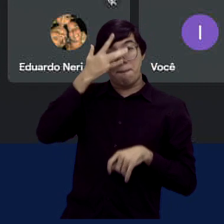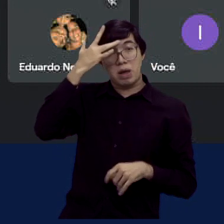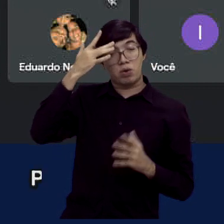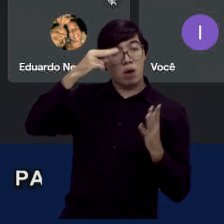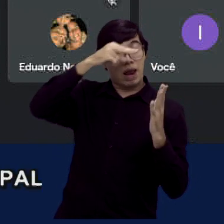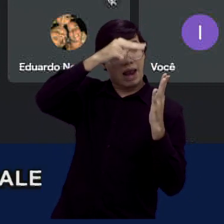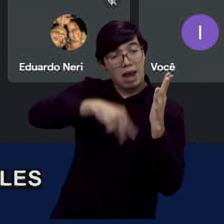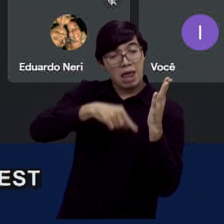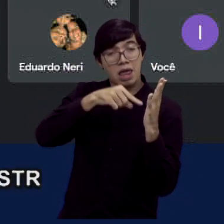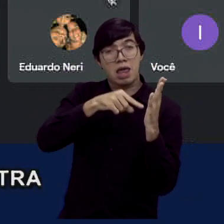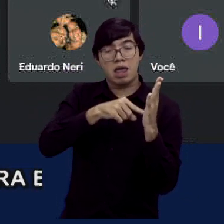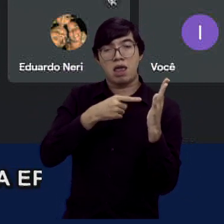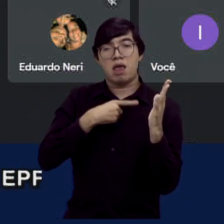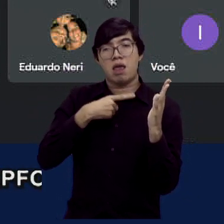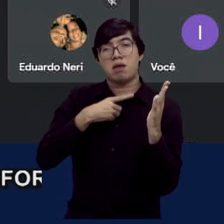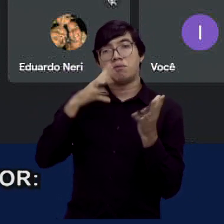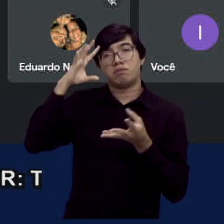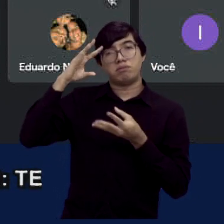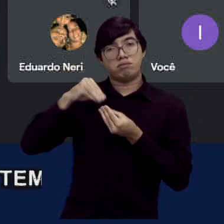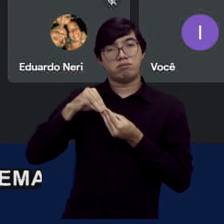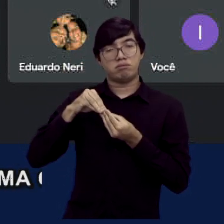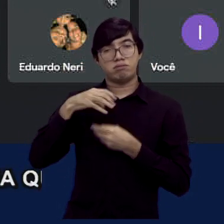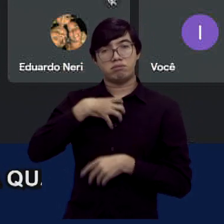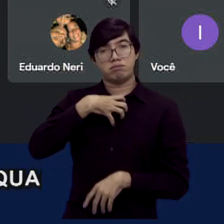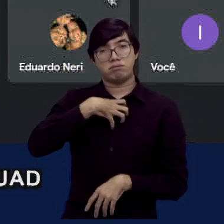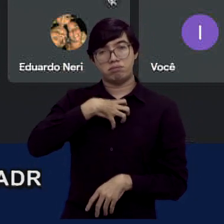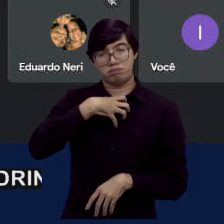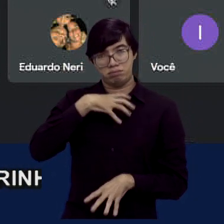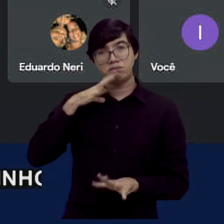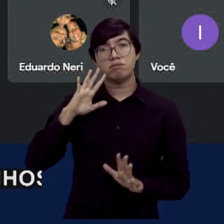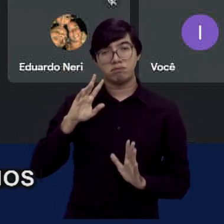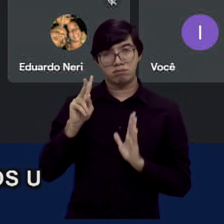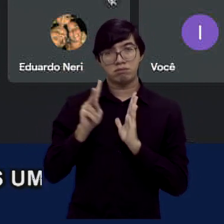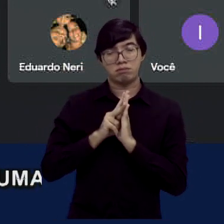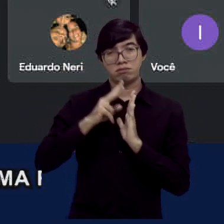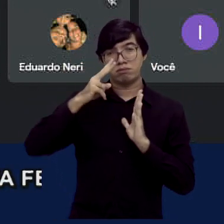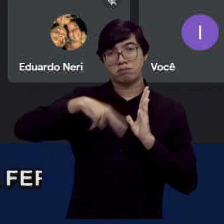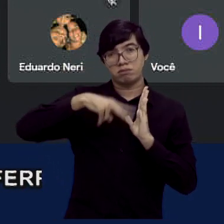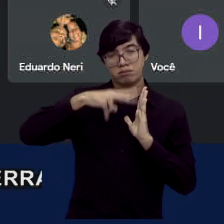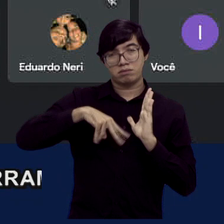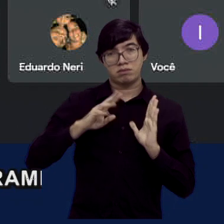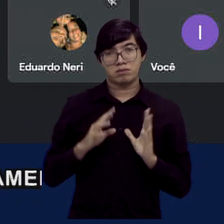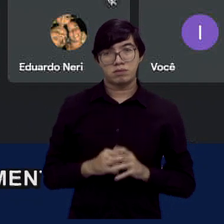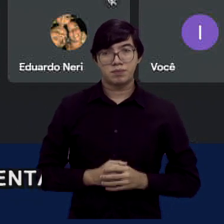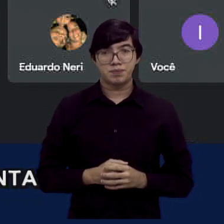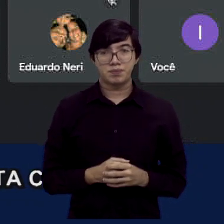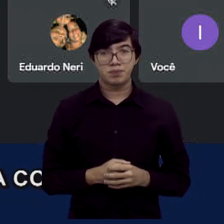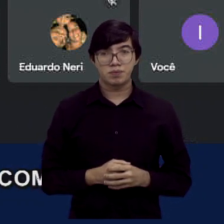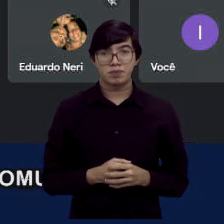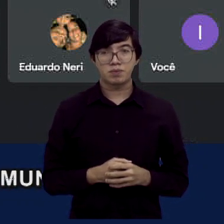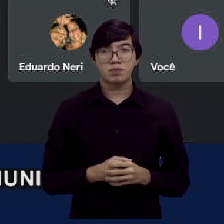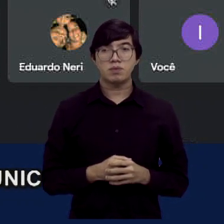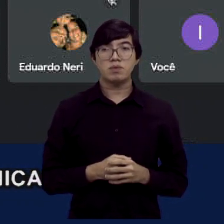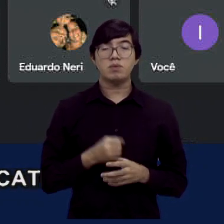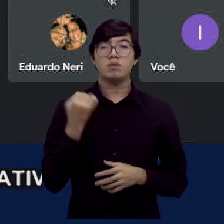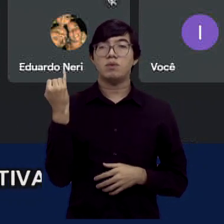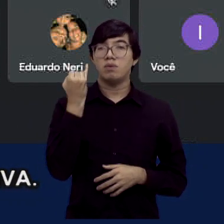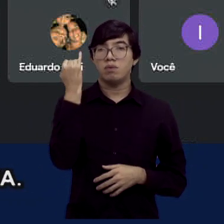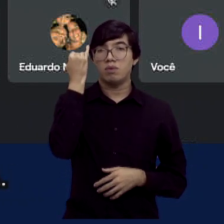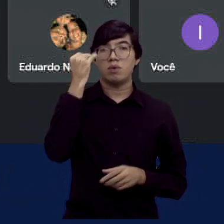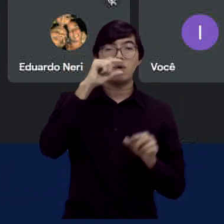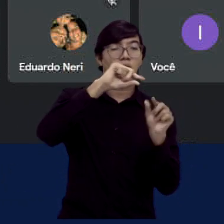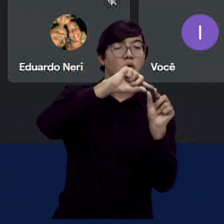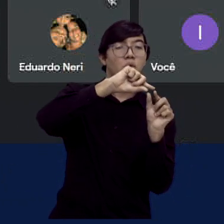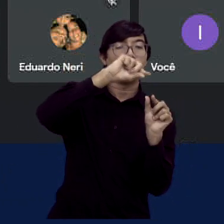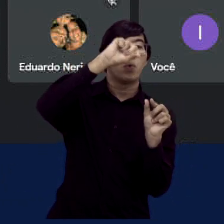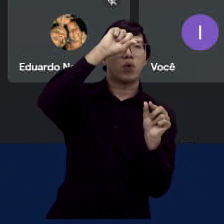mudança, certo? Então, é um elemento importantíssimo, o espaço entre uma imagem e